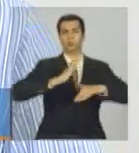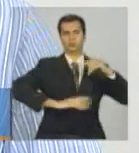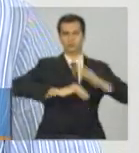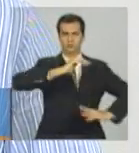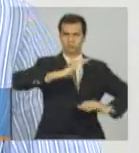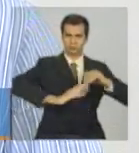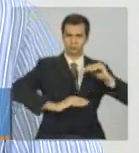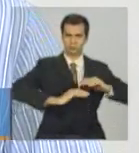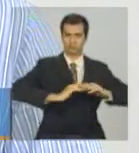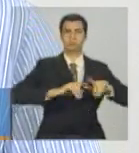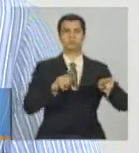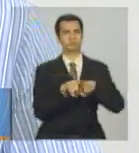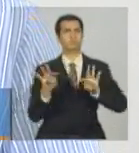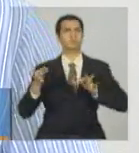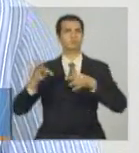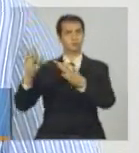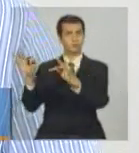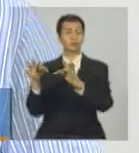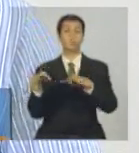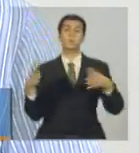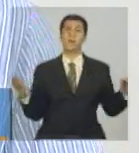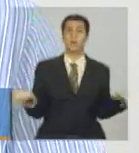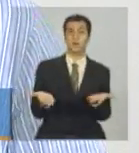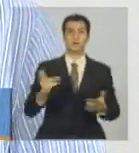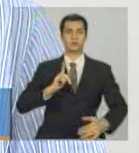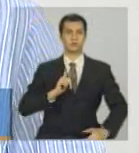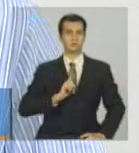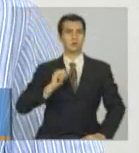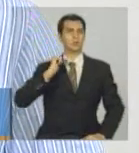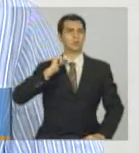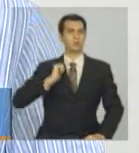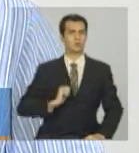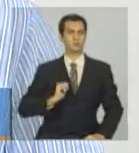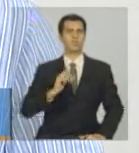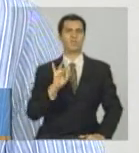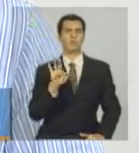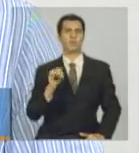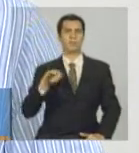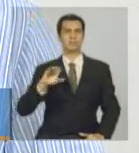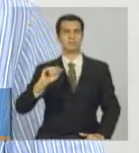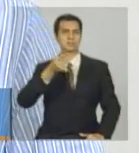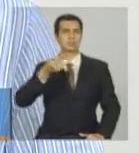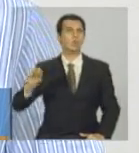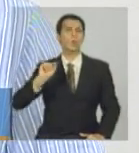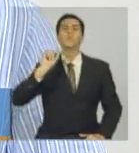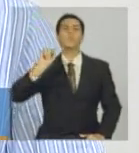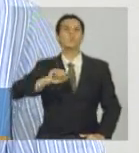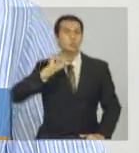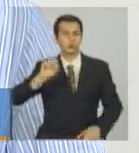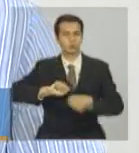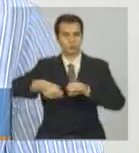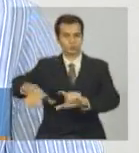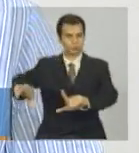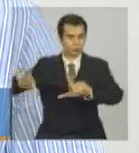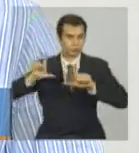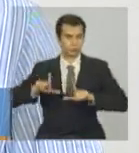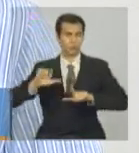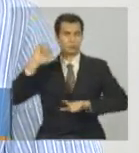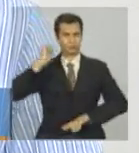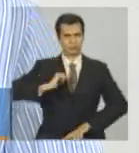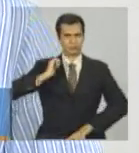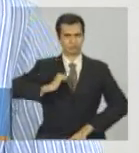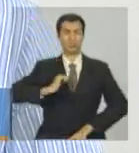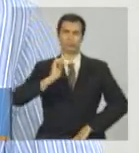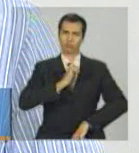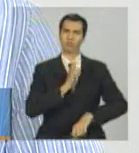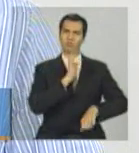profissional e tecnológica. Então, por meio da Bolsa Formação, nós temos caracterizada uma parceria onde são oferecidos cursos